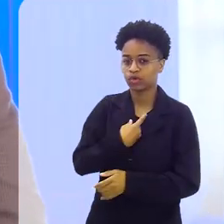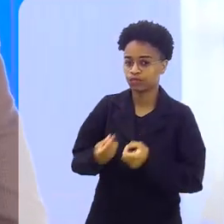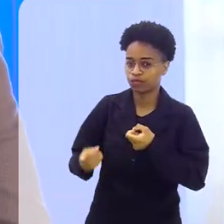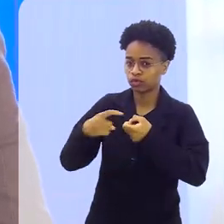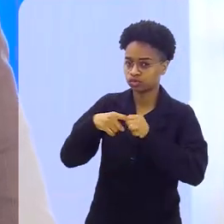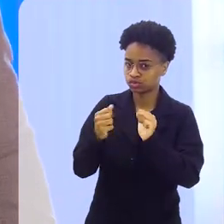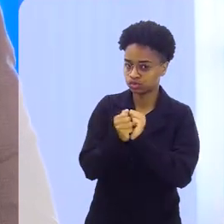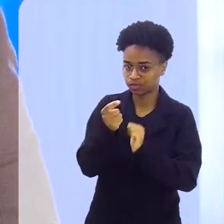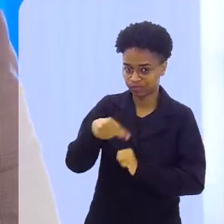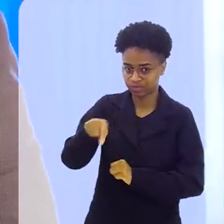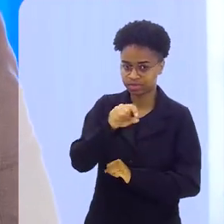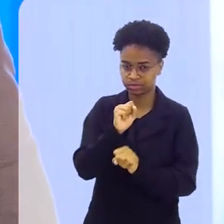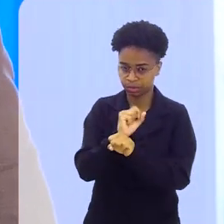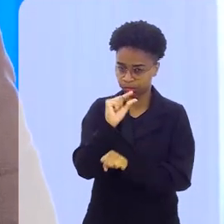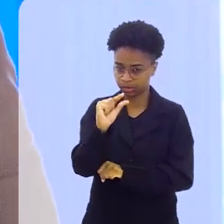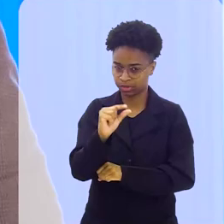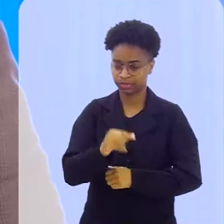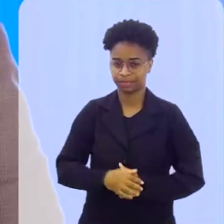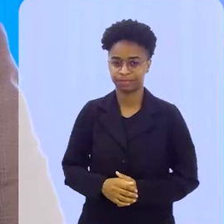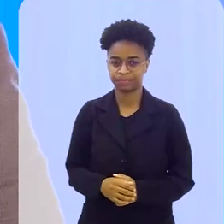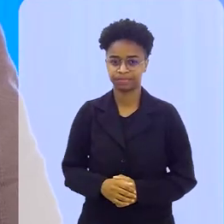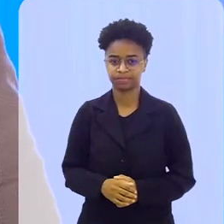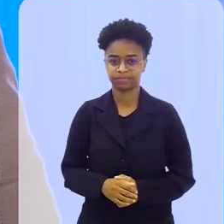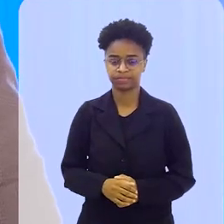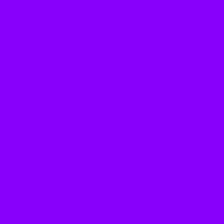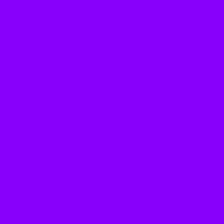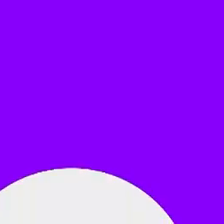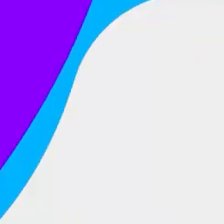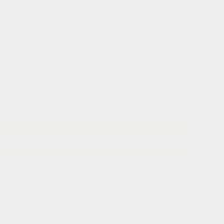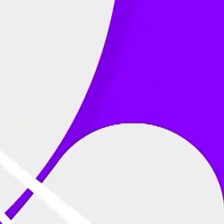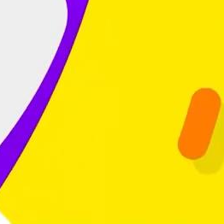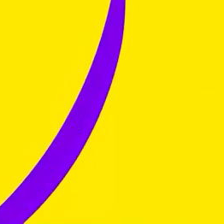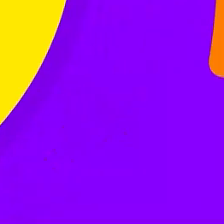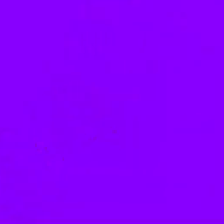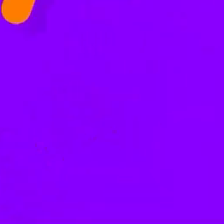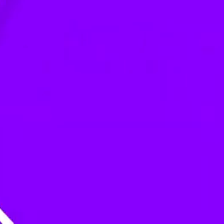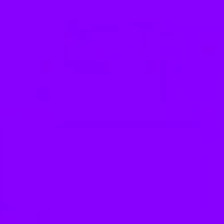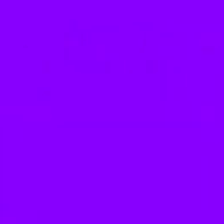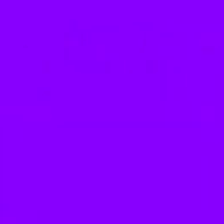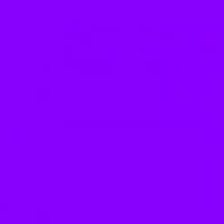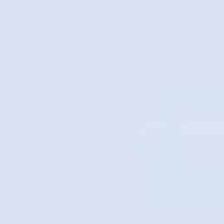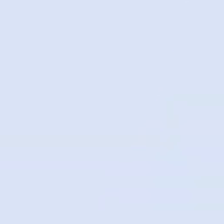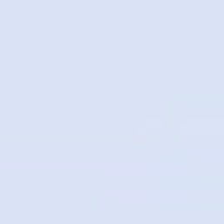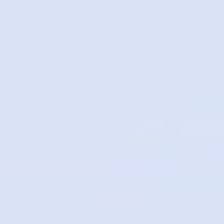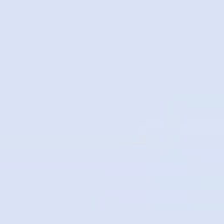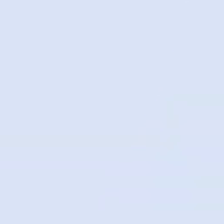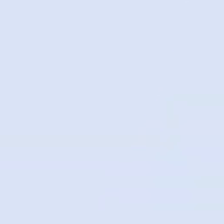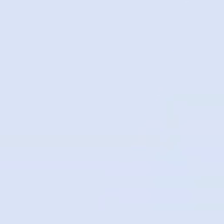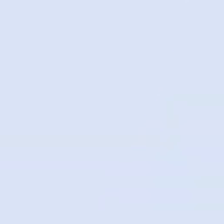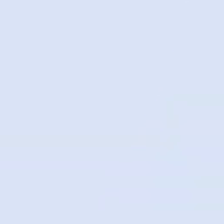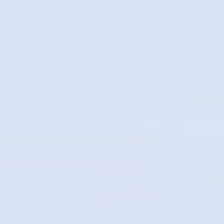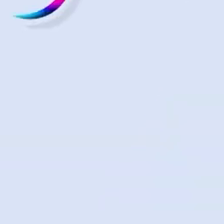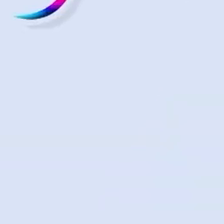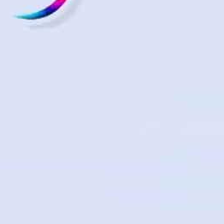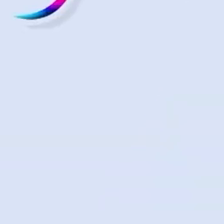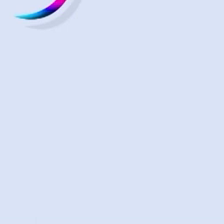a gente está de volta com você. Um abraço e sucesso total.